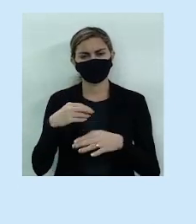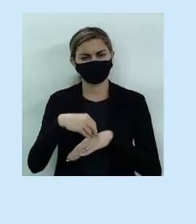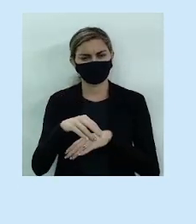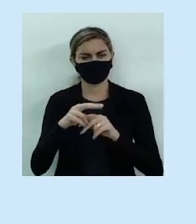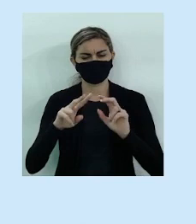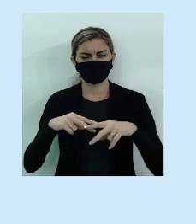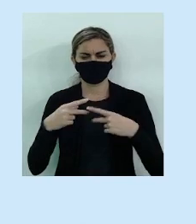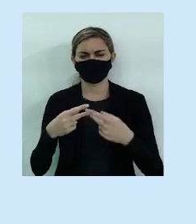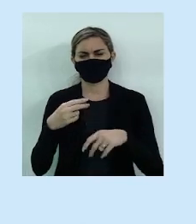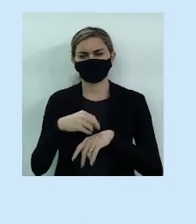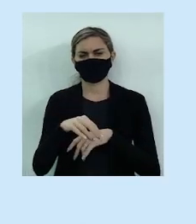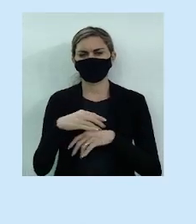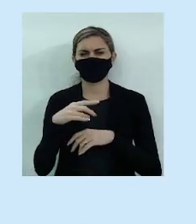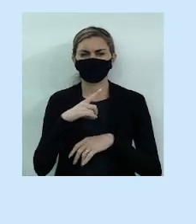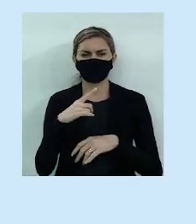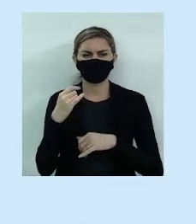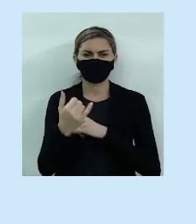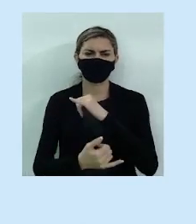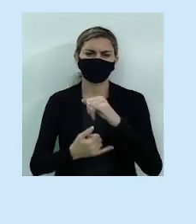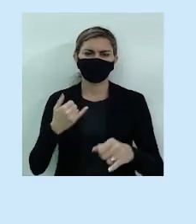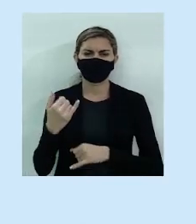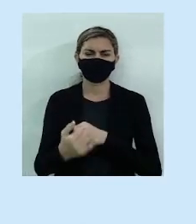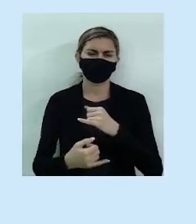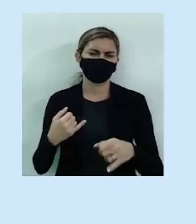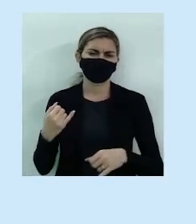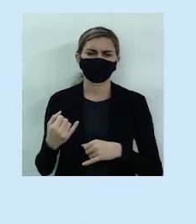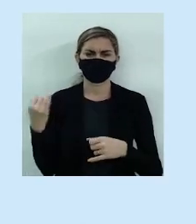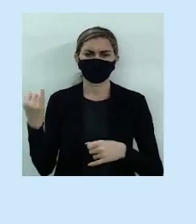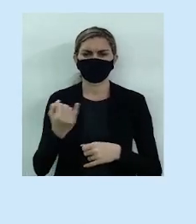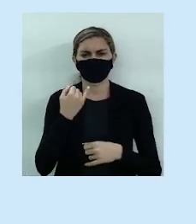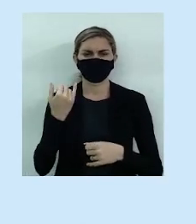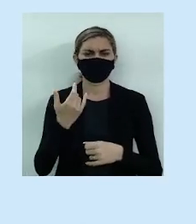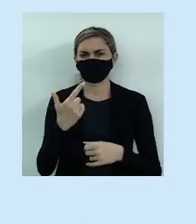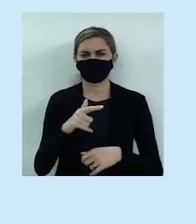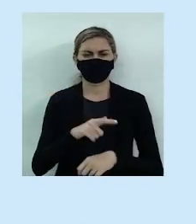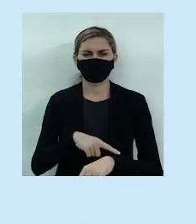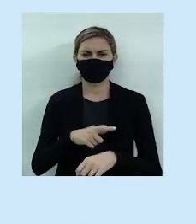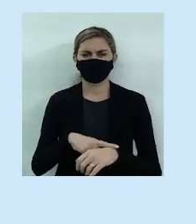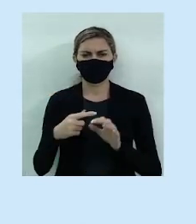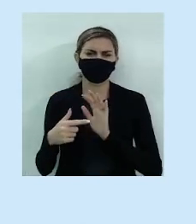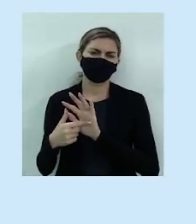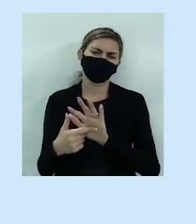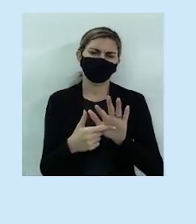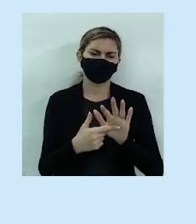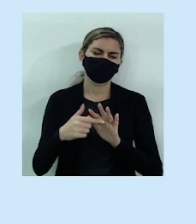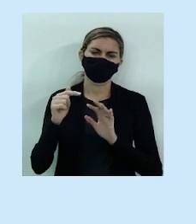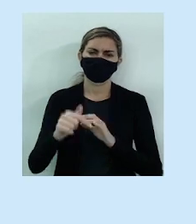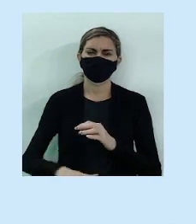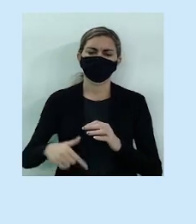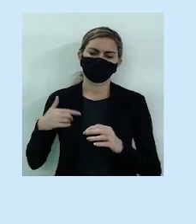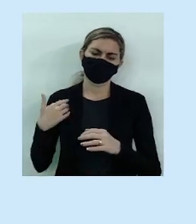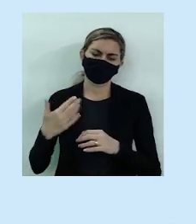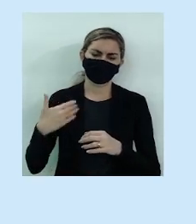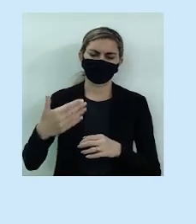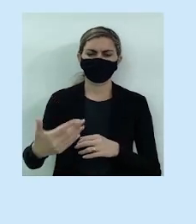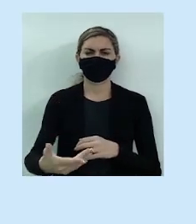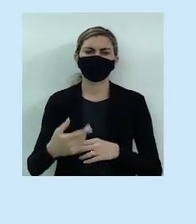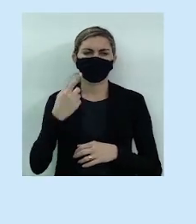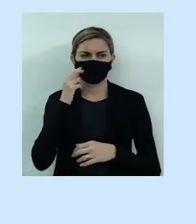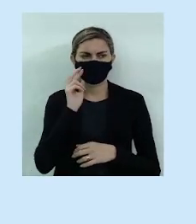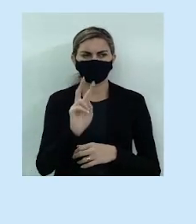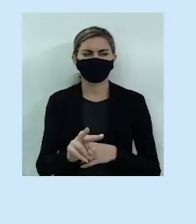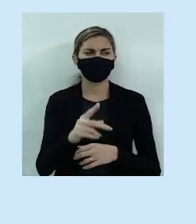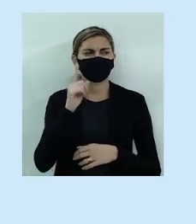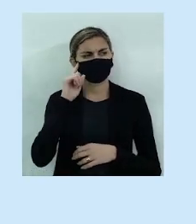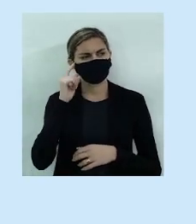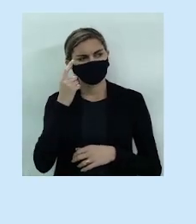coloca, porque lá tem informações bem relevantes que não dá tempo da gente mostrar aqui, mas que ao longo da disciplina vocês podem